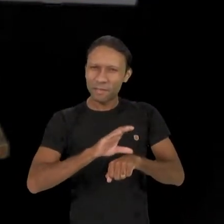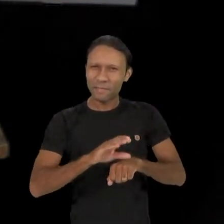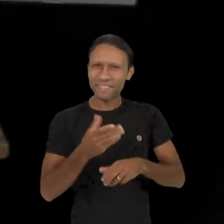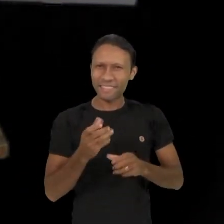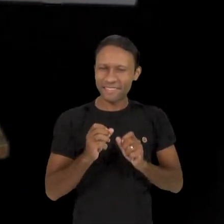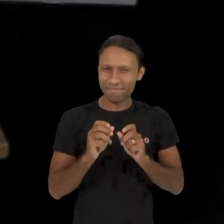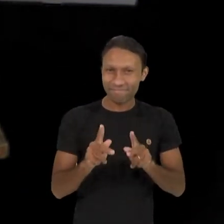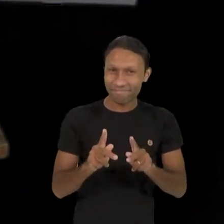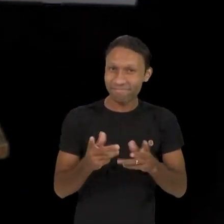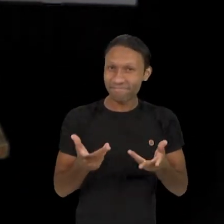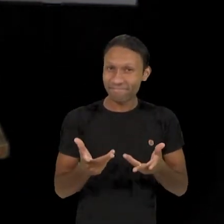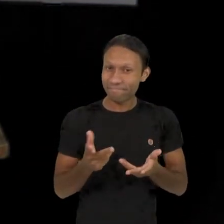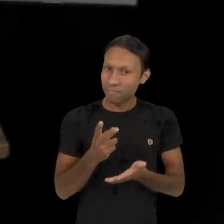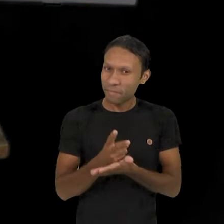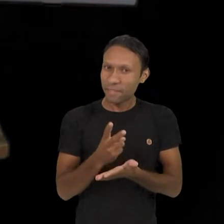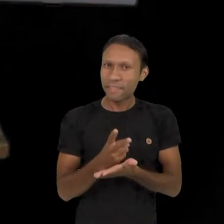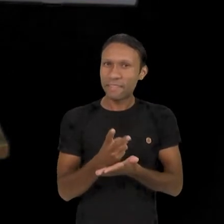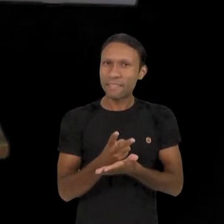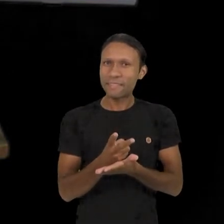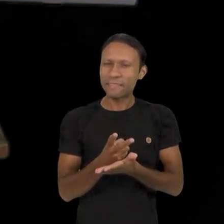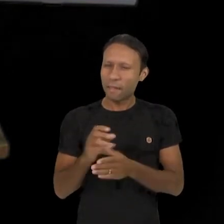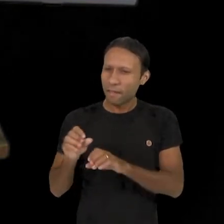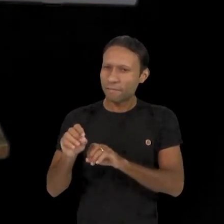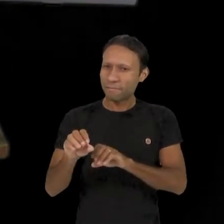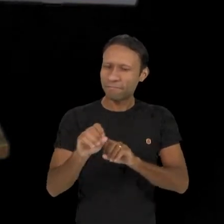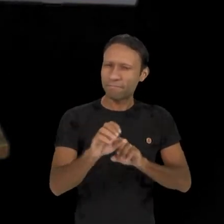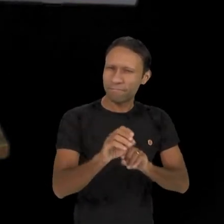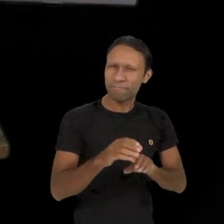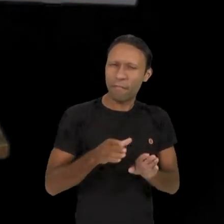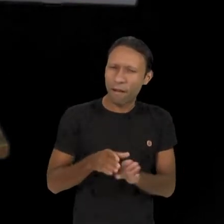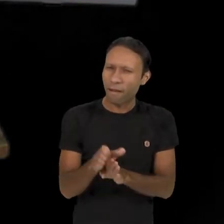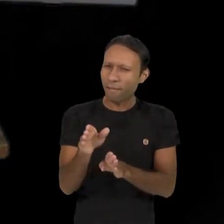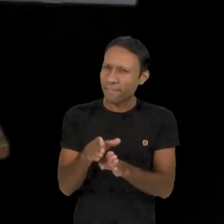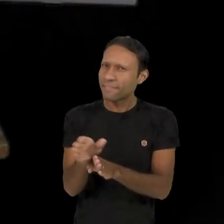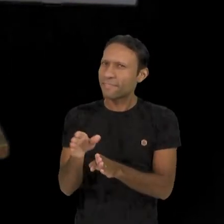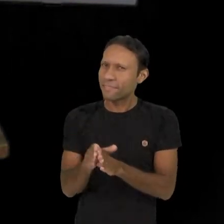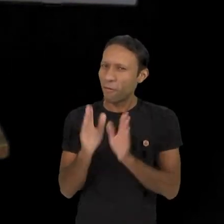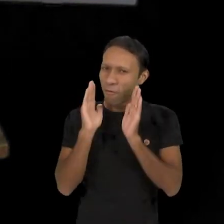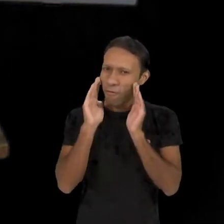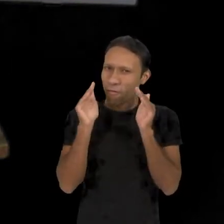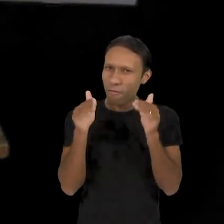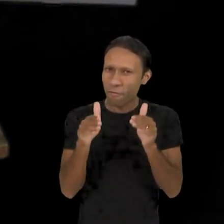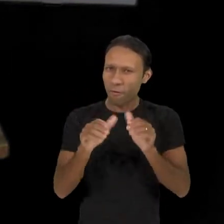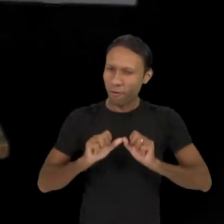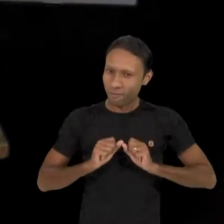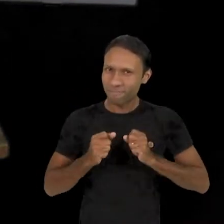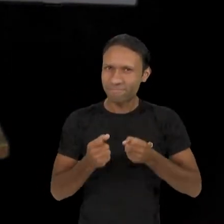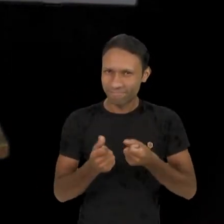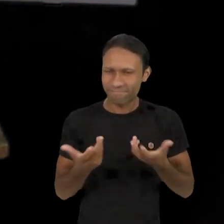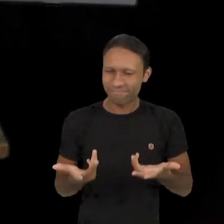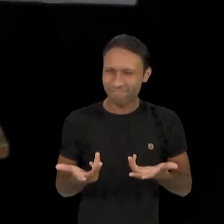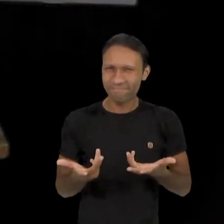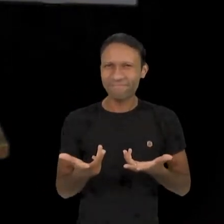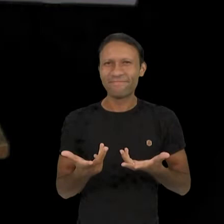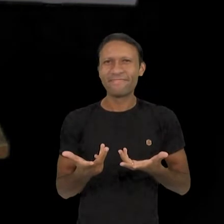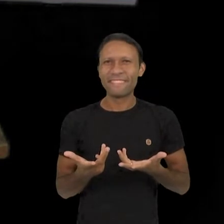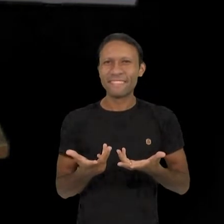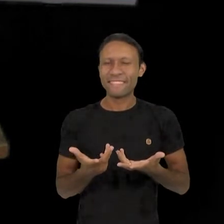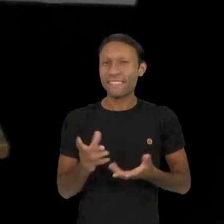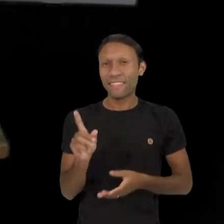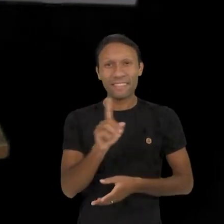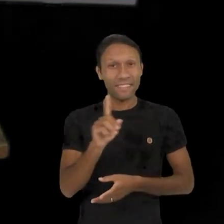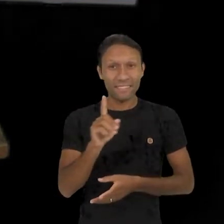de Góis, sempre vou estar falando isso para vocês. Foco, gente. Força, tá? Não